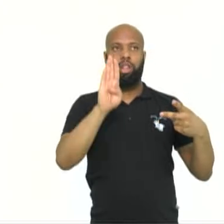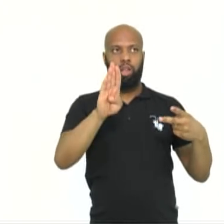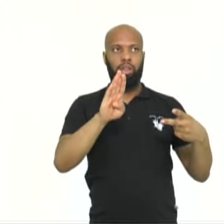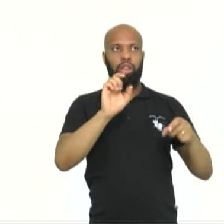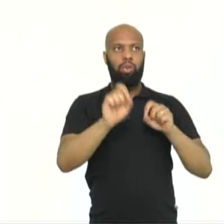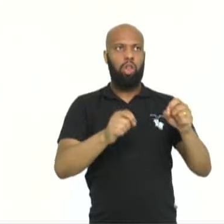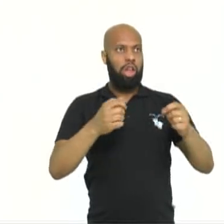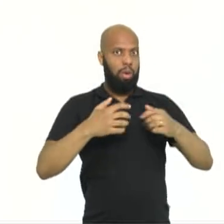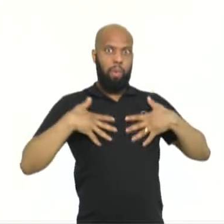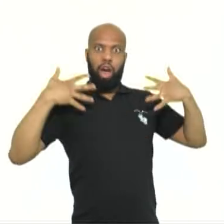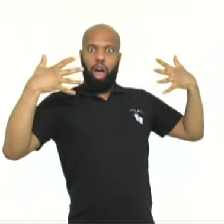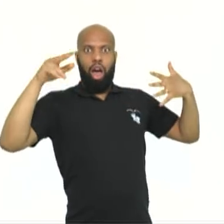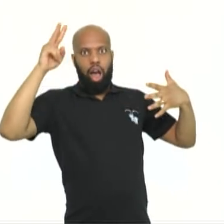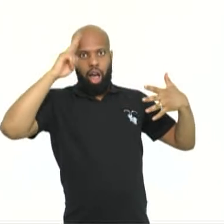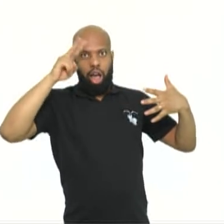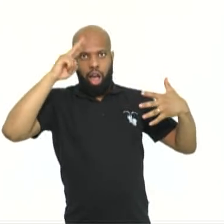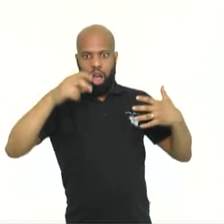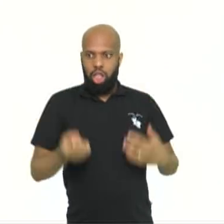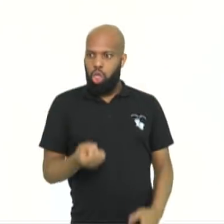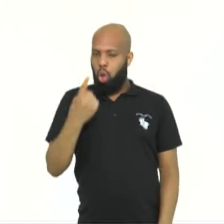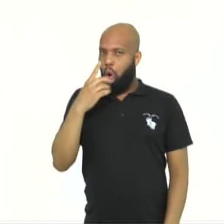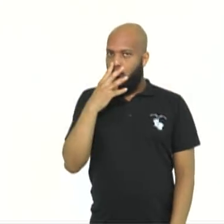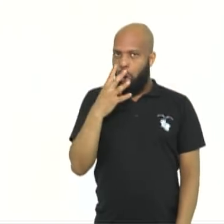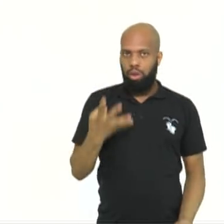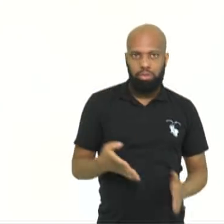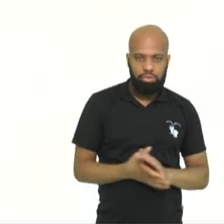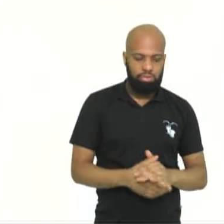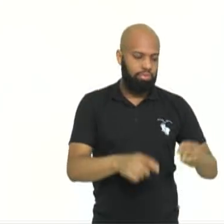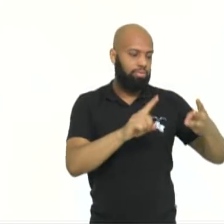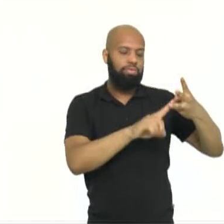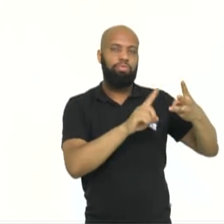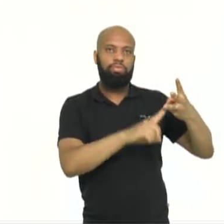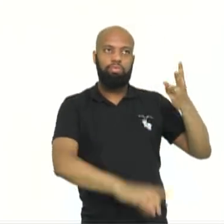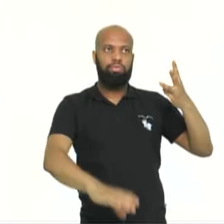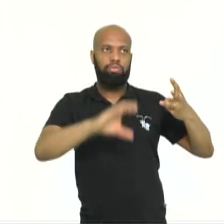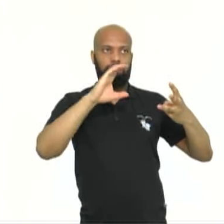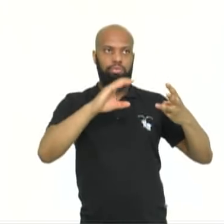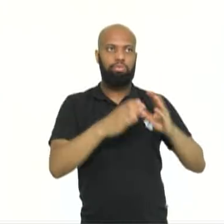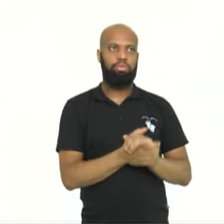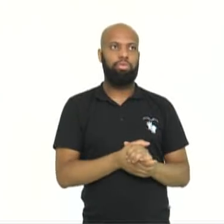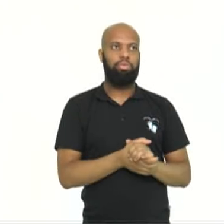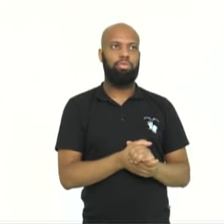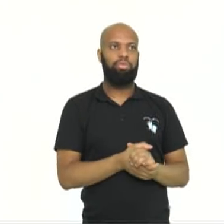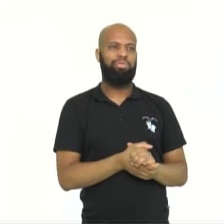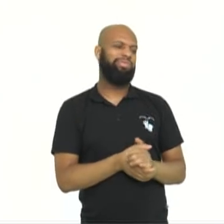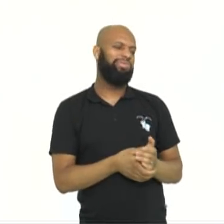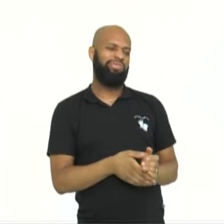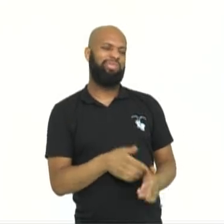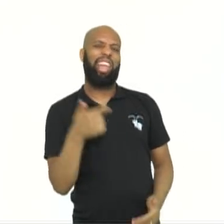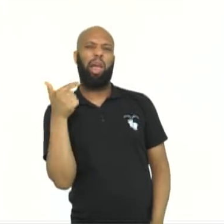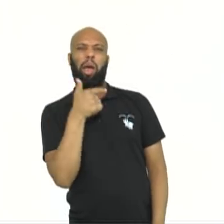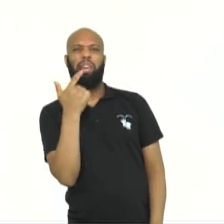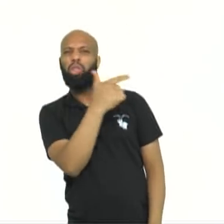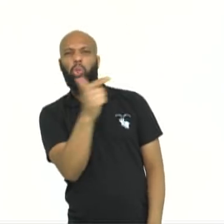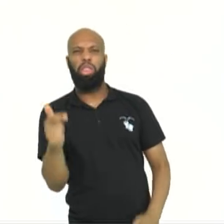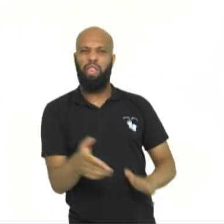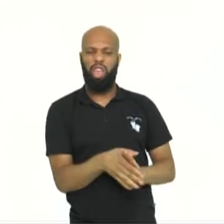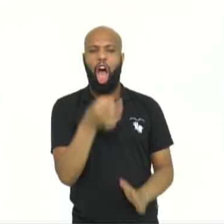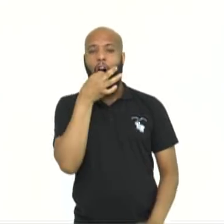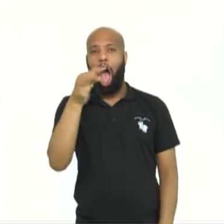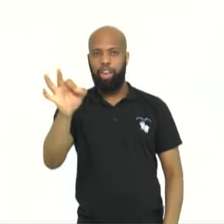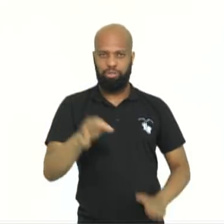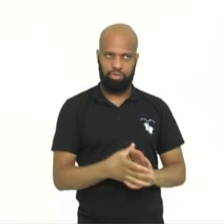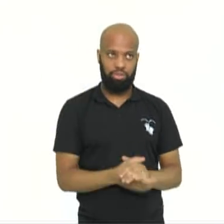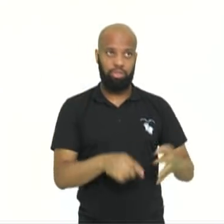foi espantosa a história, inacreditável. Ou letra C, ela foi sem graça, foi horrível. E